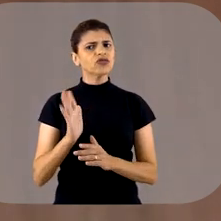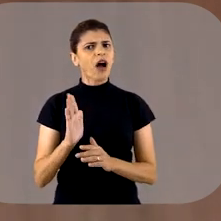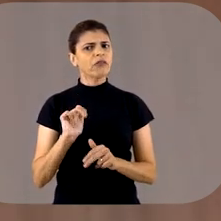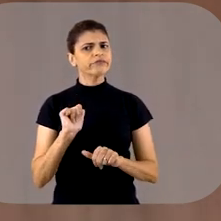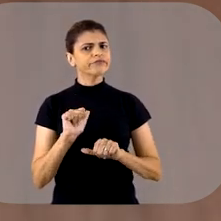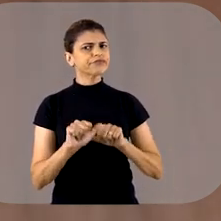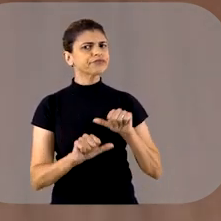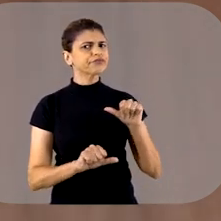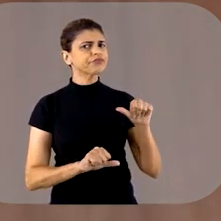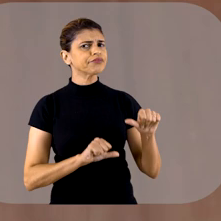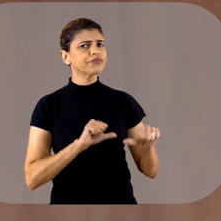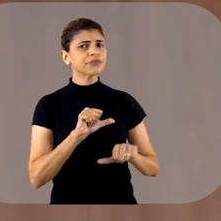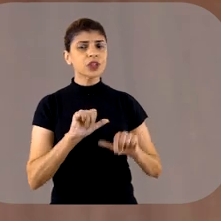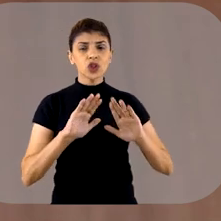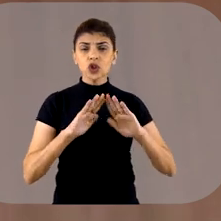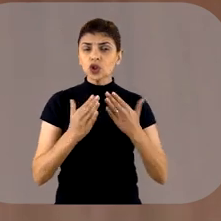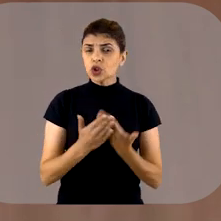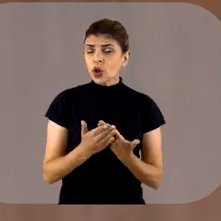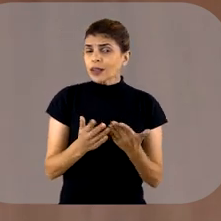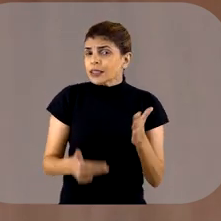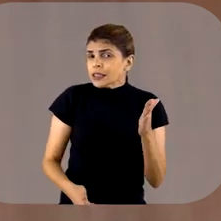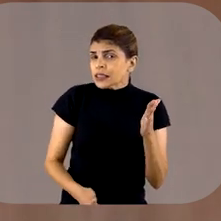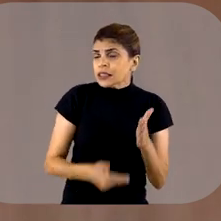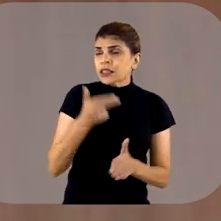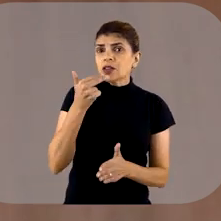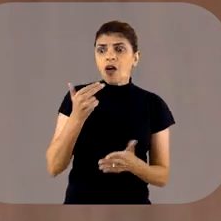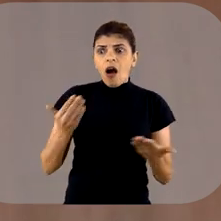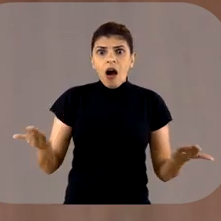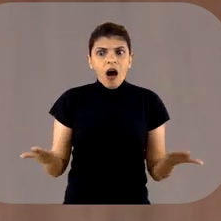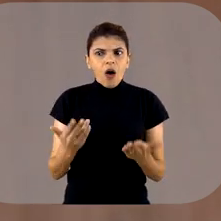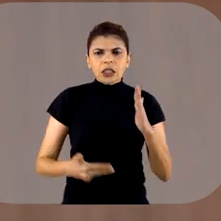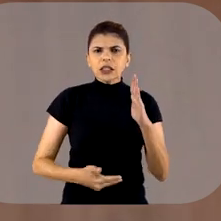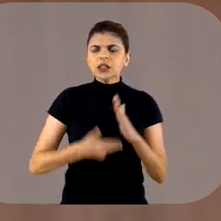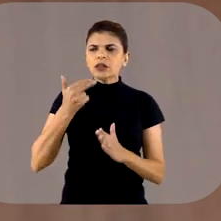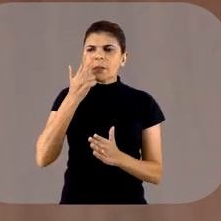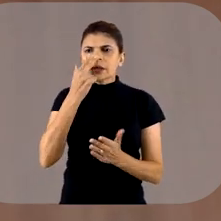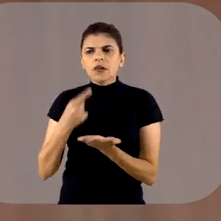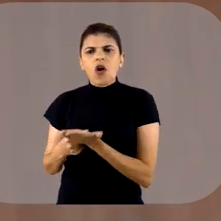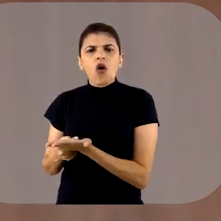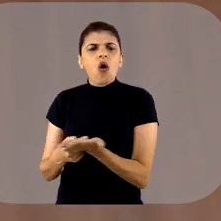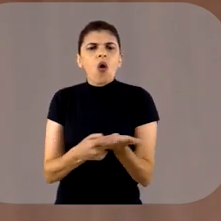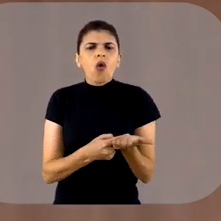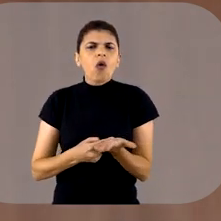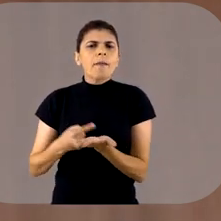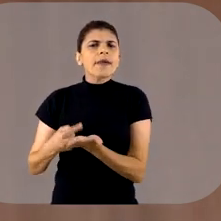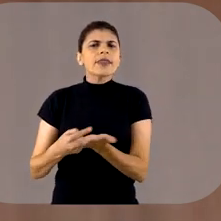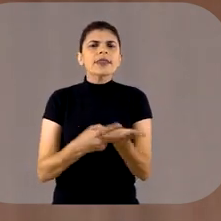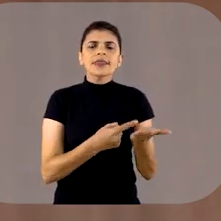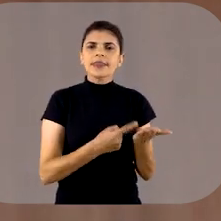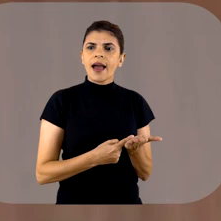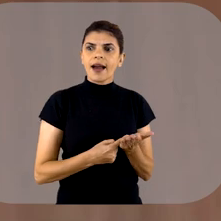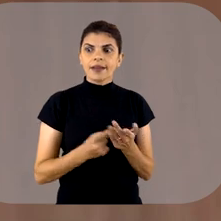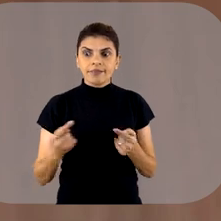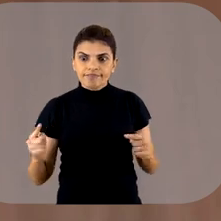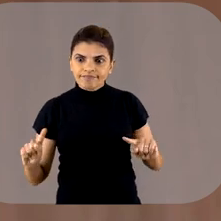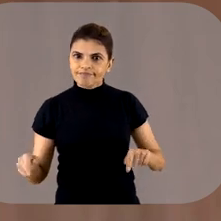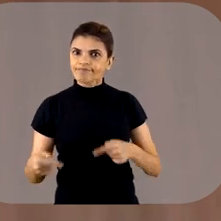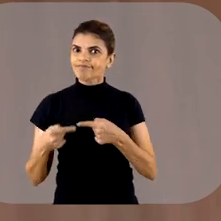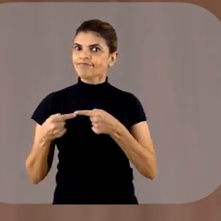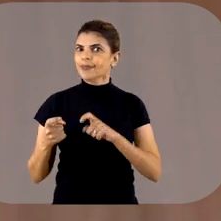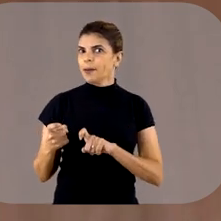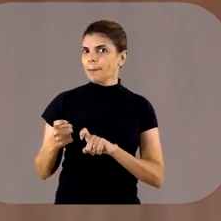algumas eh mudanças eram eram escola de cirurgia mas agora uma cirurgia muito combinada com a a